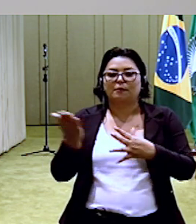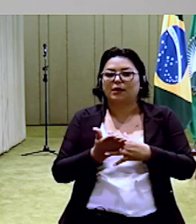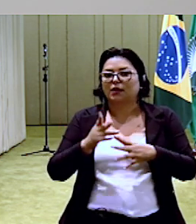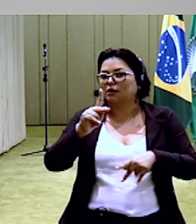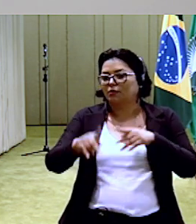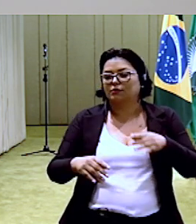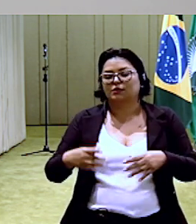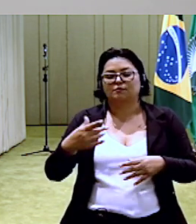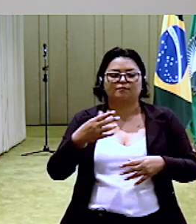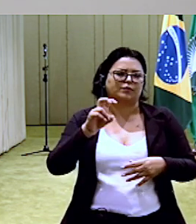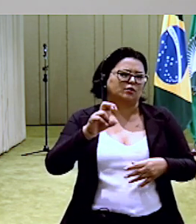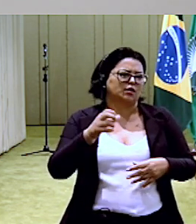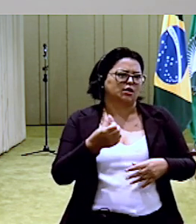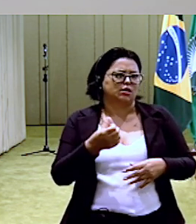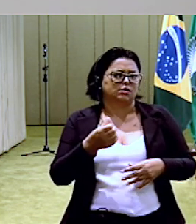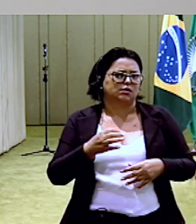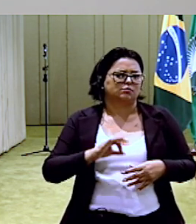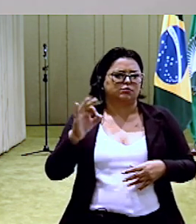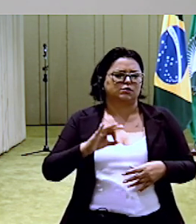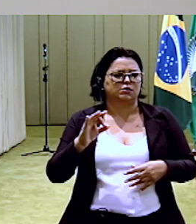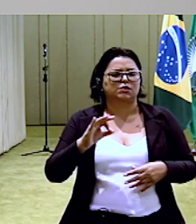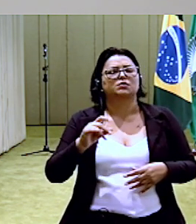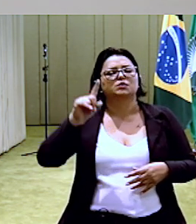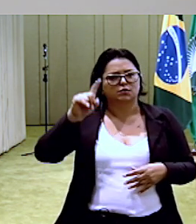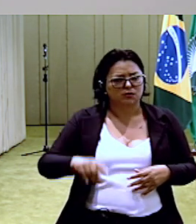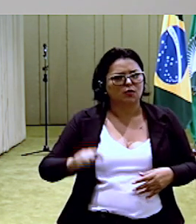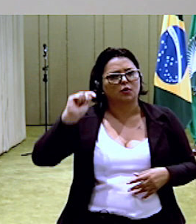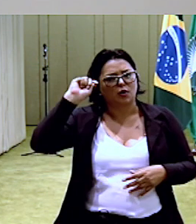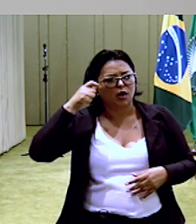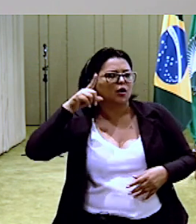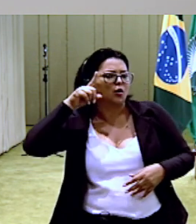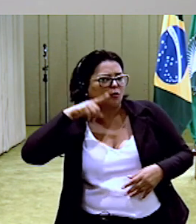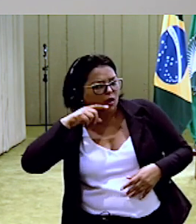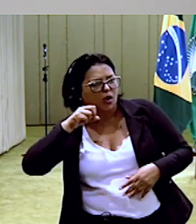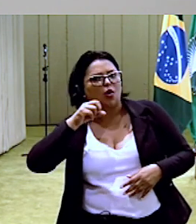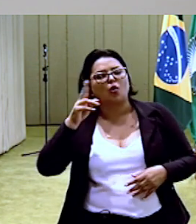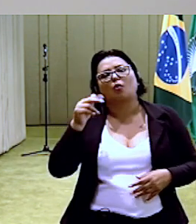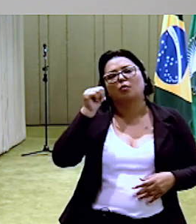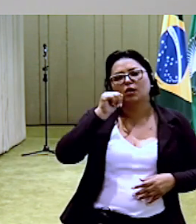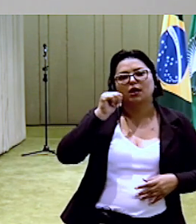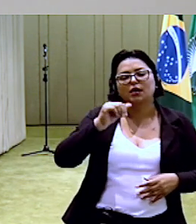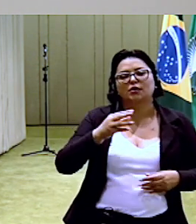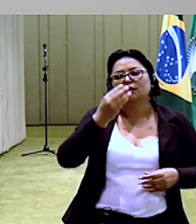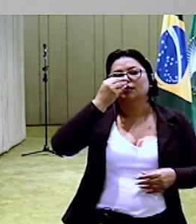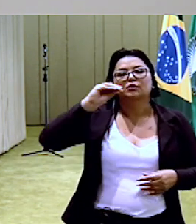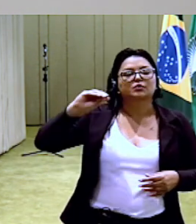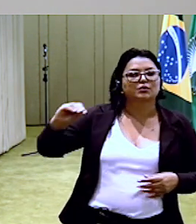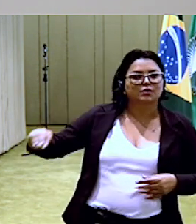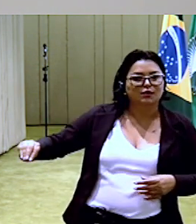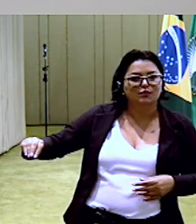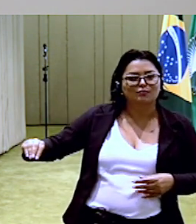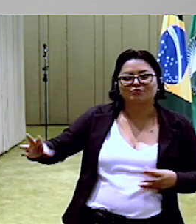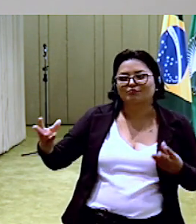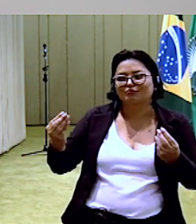a população brasileira, 56 ou 57% de negros e pardos, ou as mulheres, a gente está deixando, de fato,